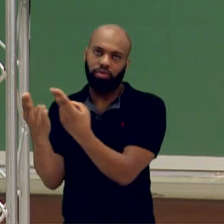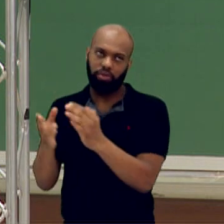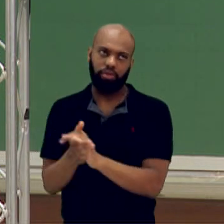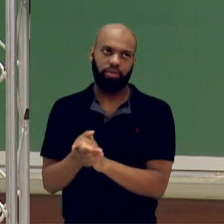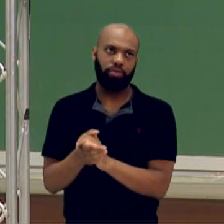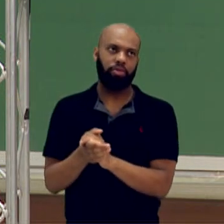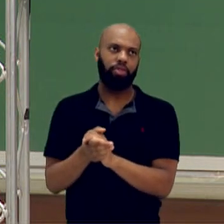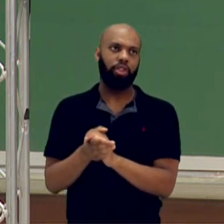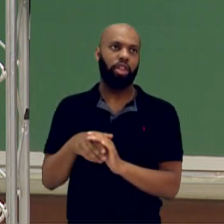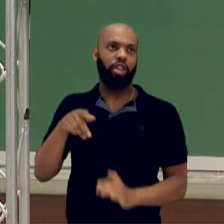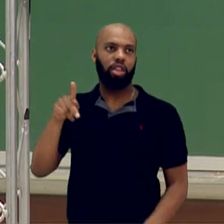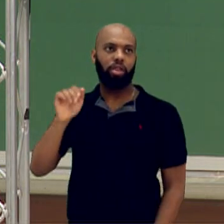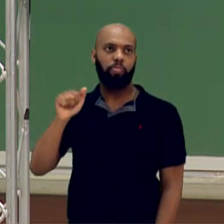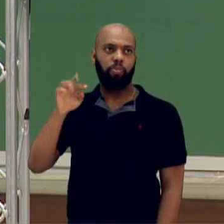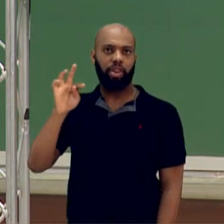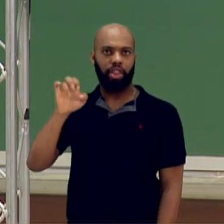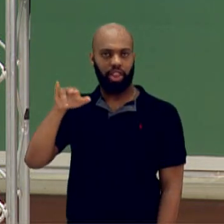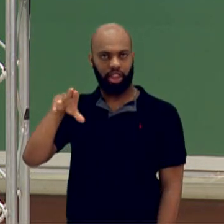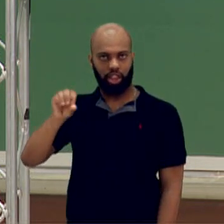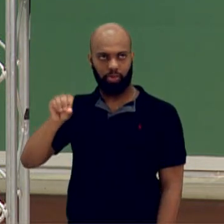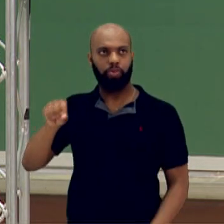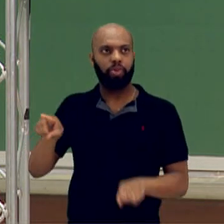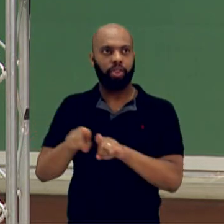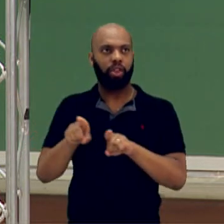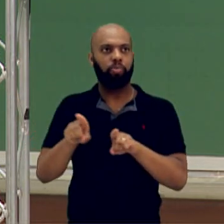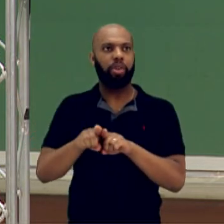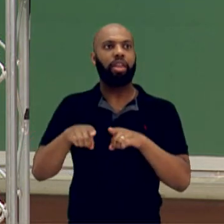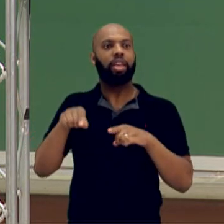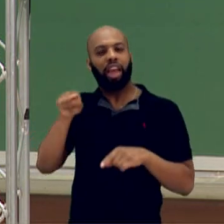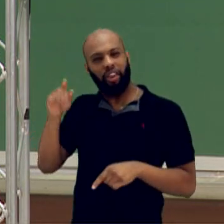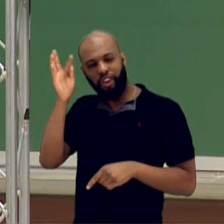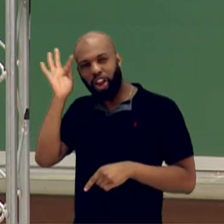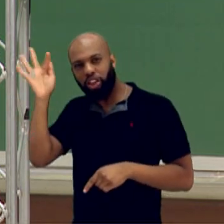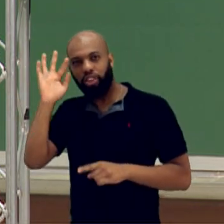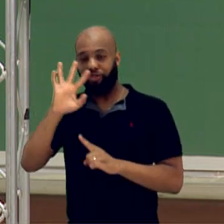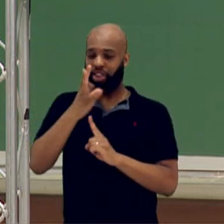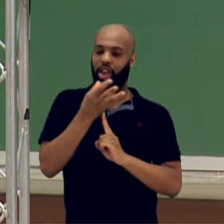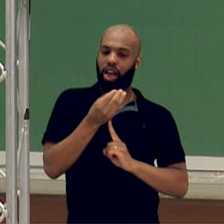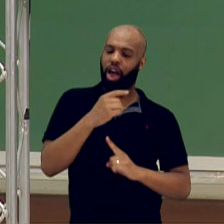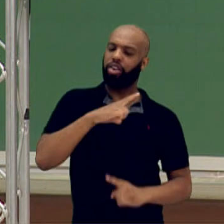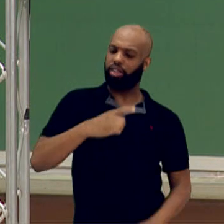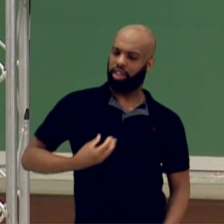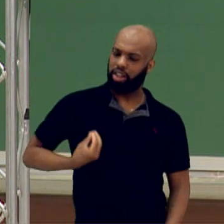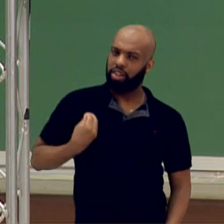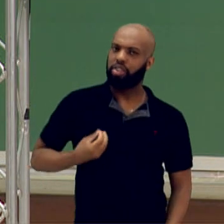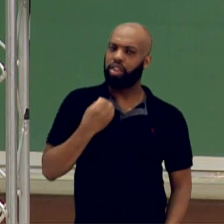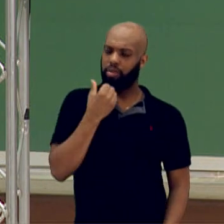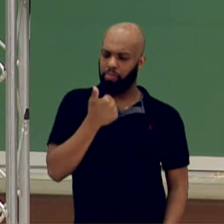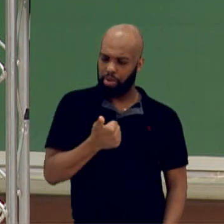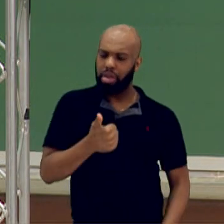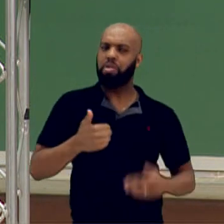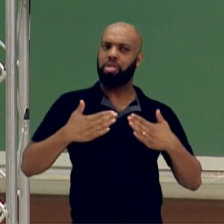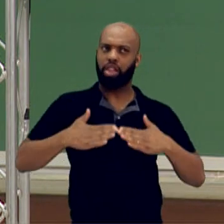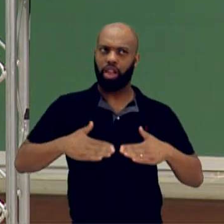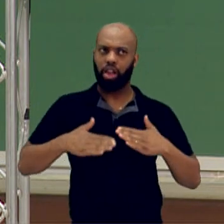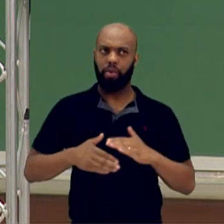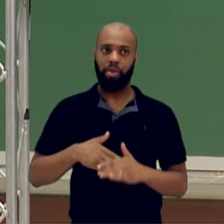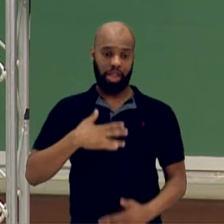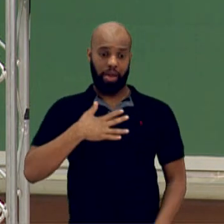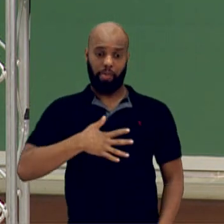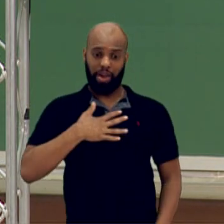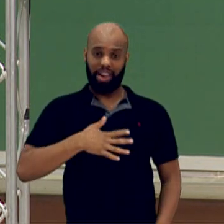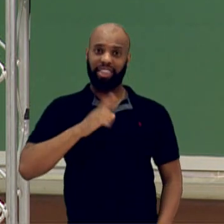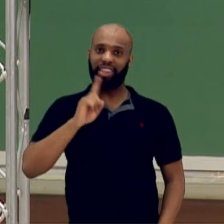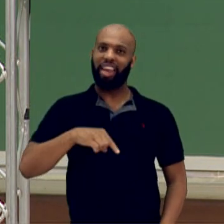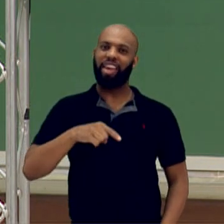estoicos a arte de bem viver, de ter uma vida tranquila, calma, né, serena, tá? O prazer é o motivo